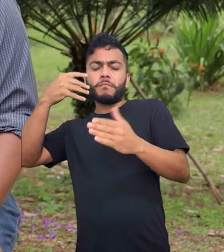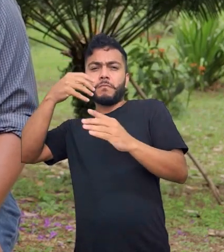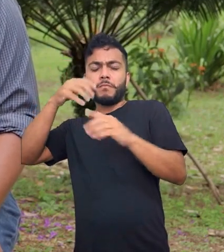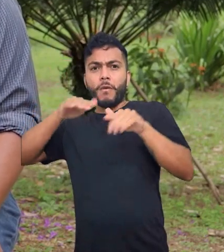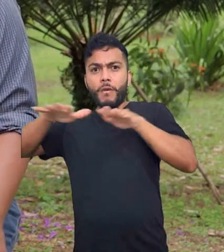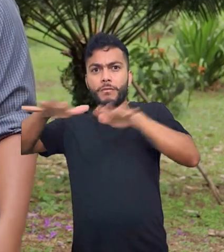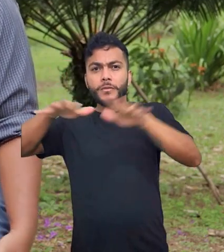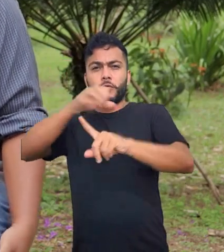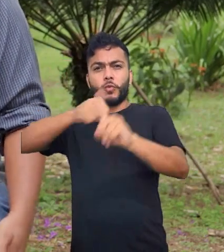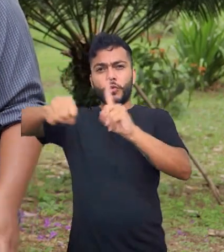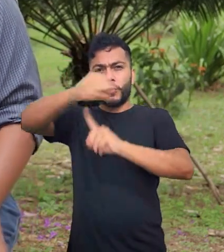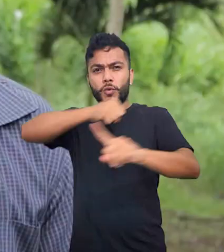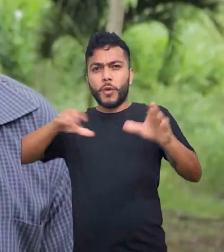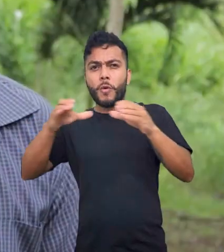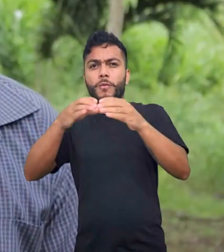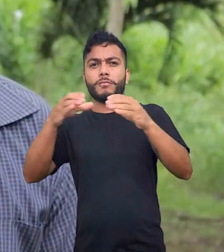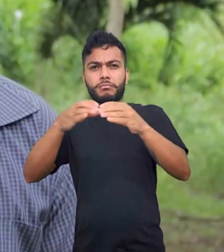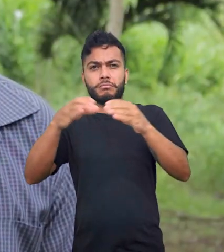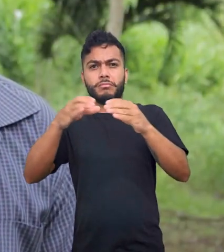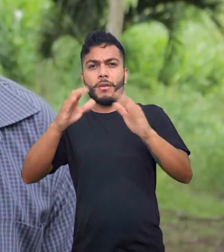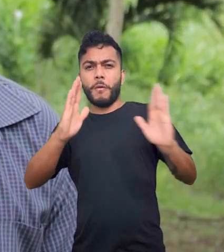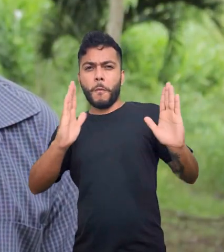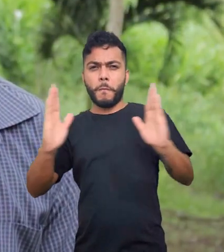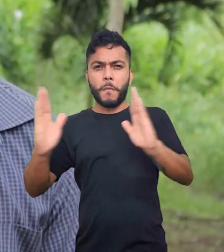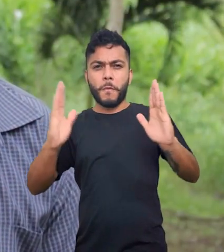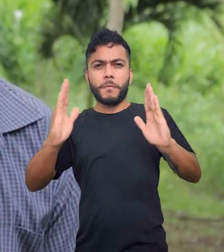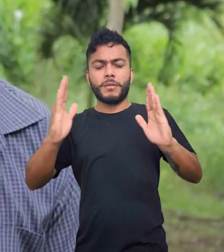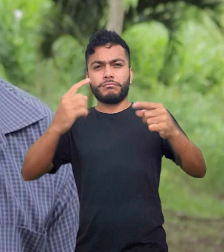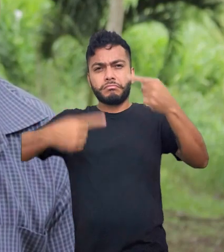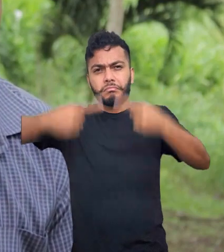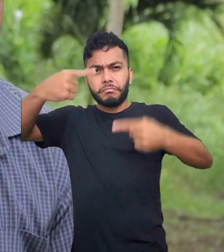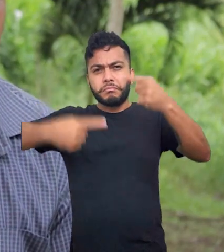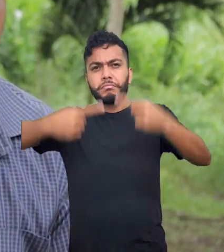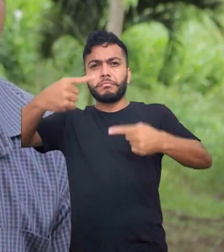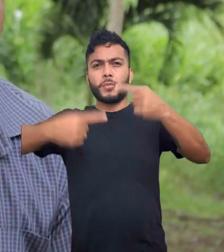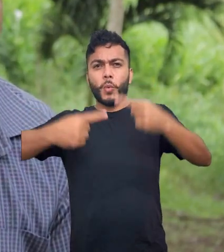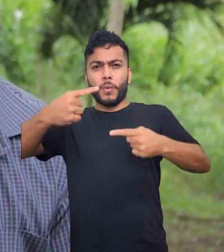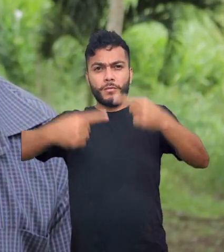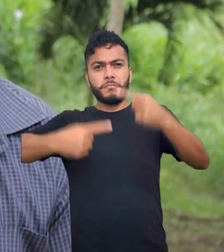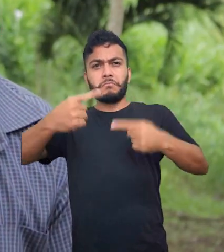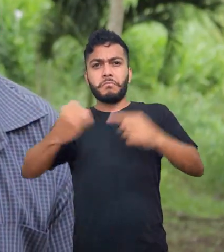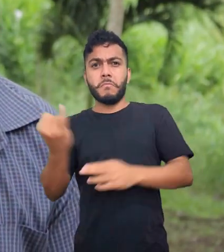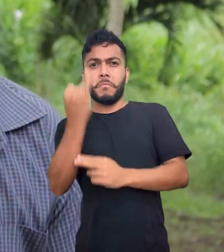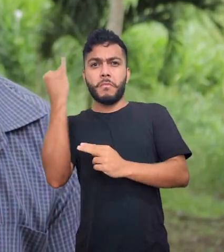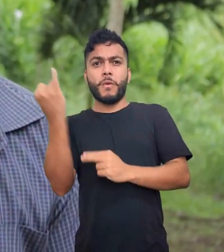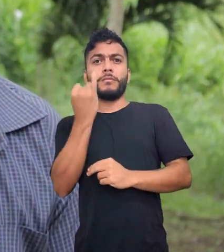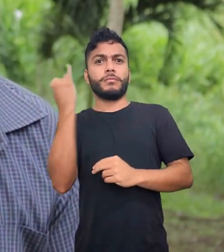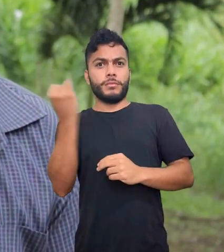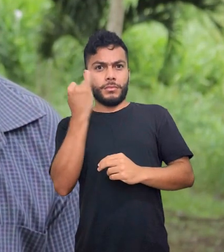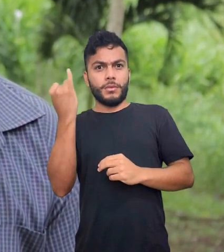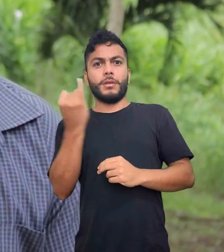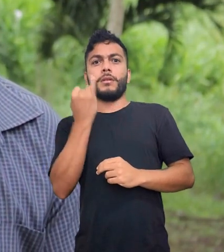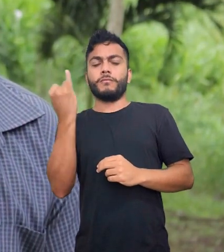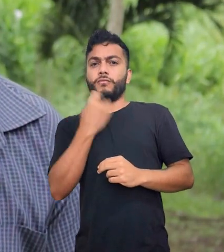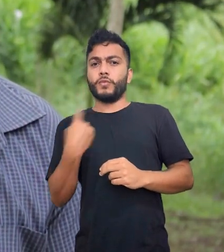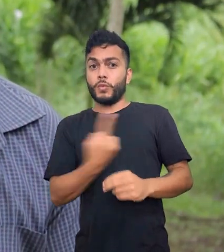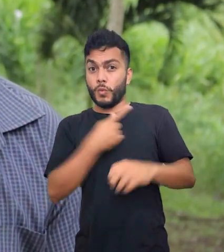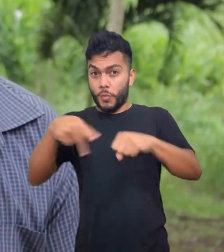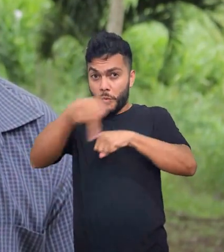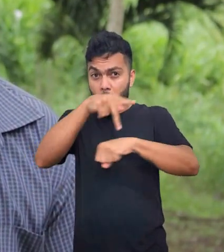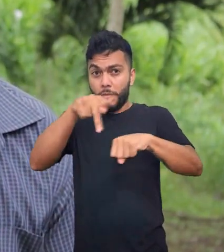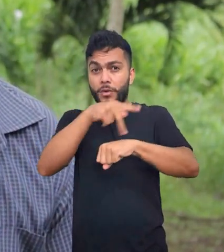para o nosso país e nós acessamos esse espaço aqui em 2006, a UFRB, como estudante da primeira turma